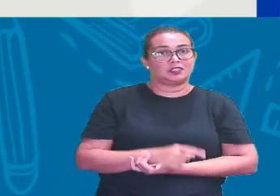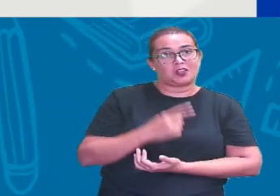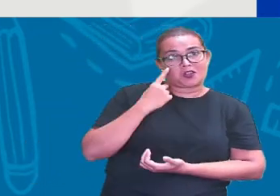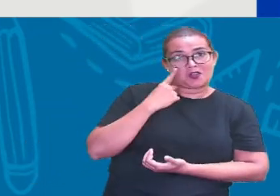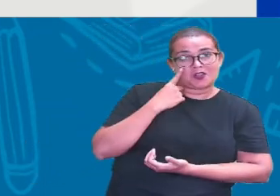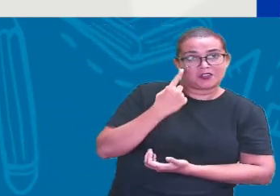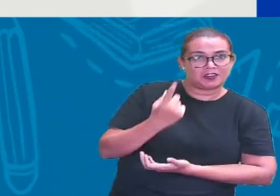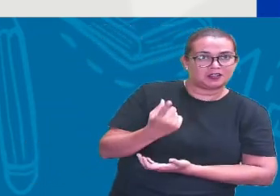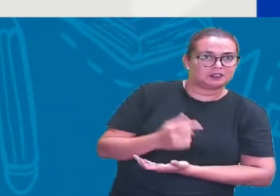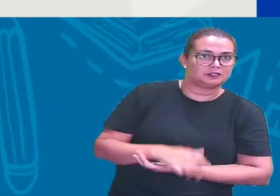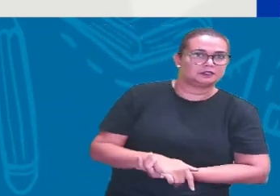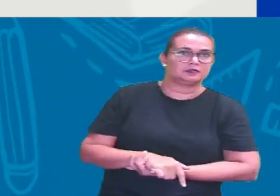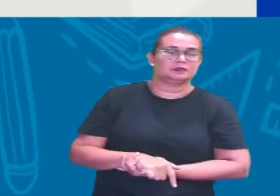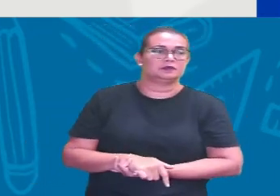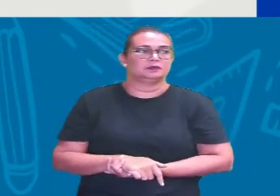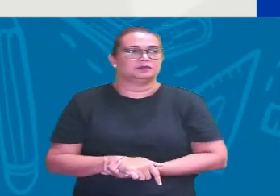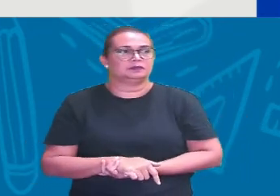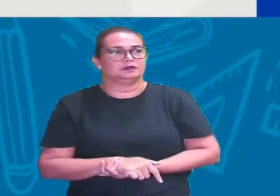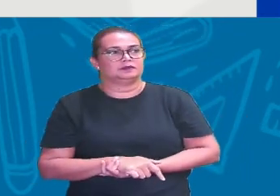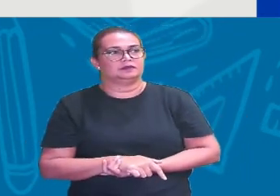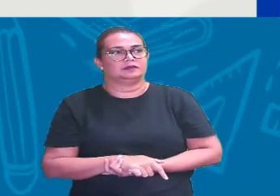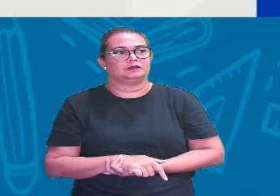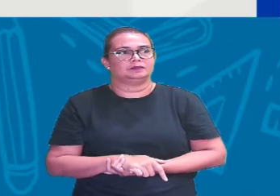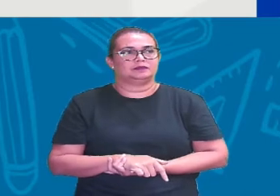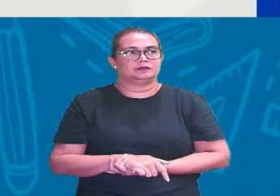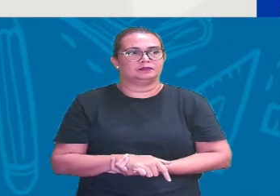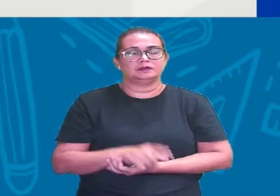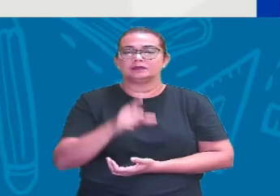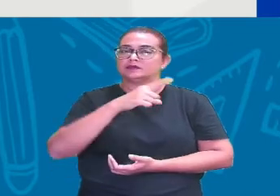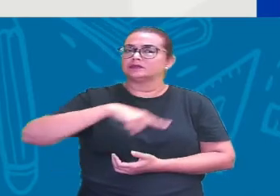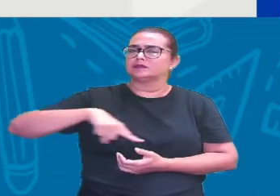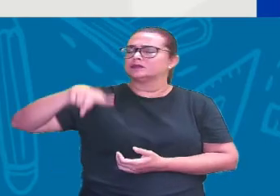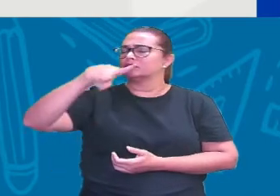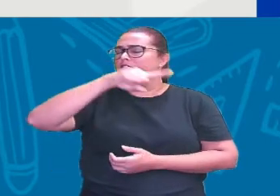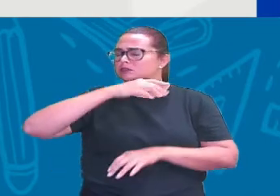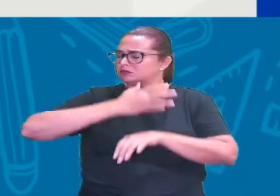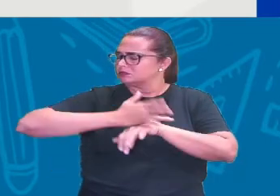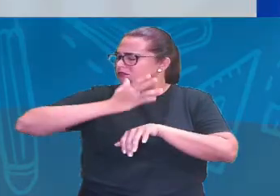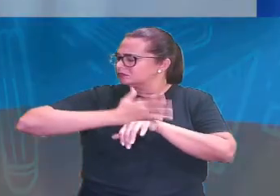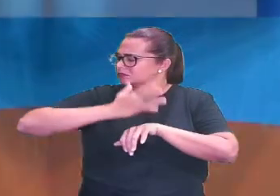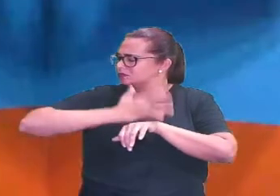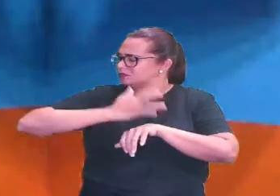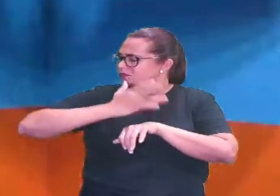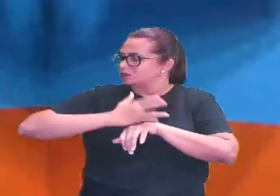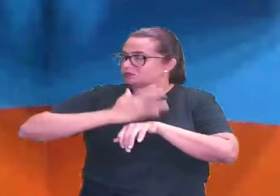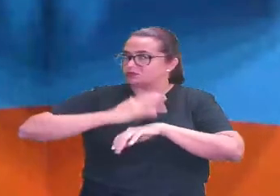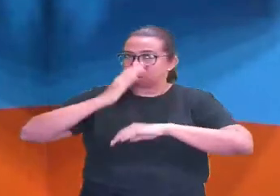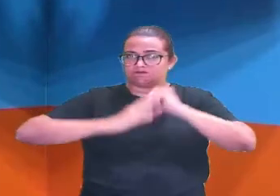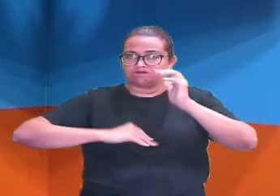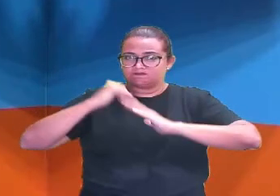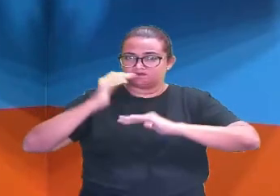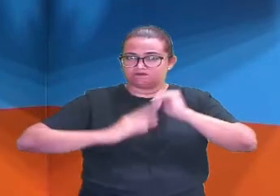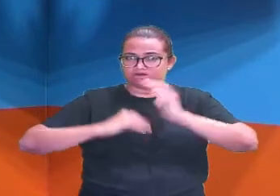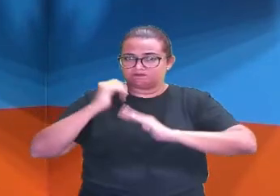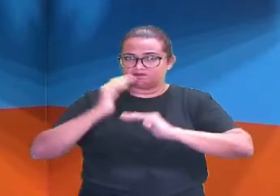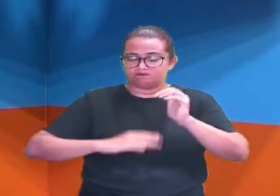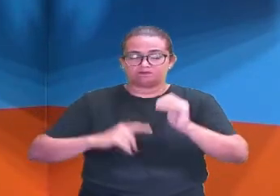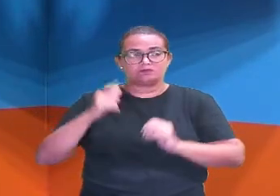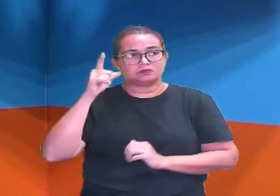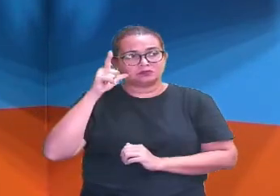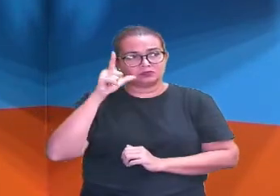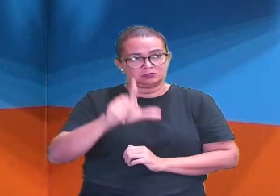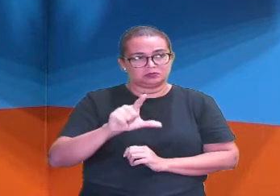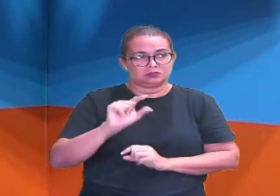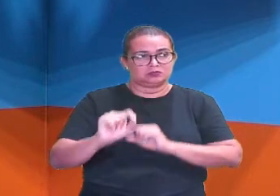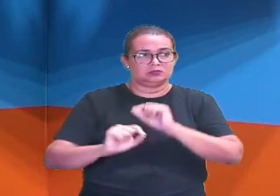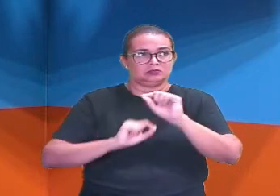Então, exercitando o nosso conhecimento e a nossa prática, conseguimos